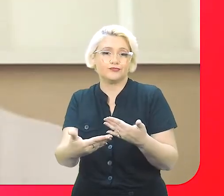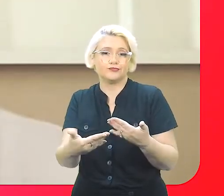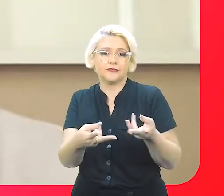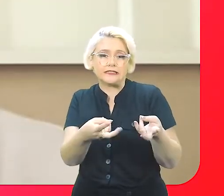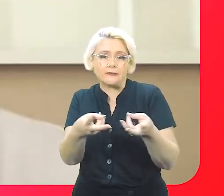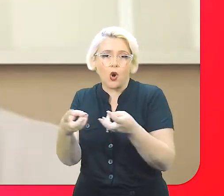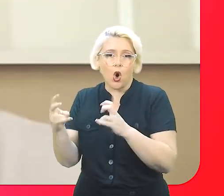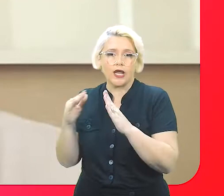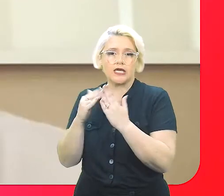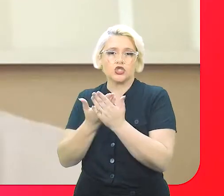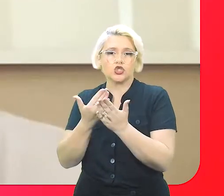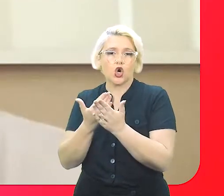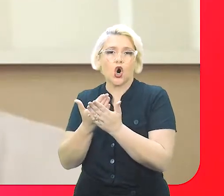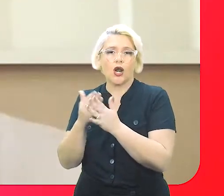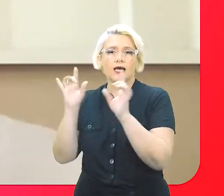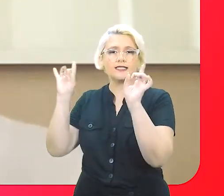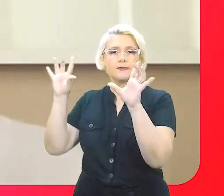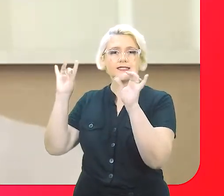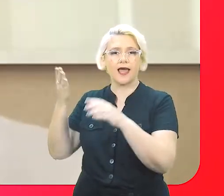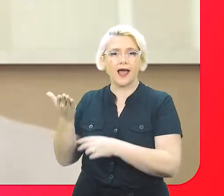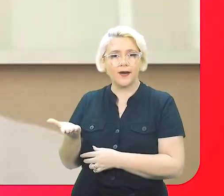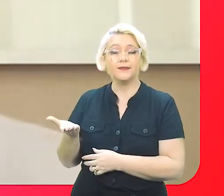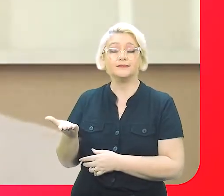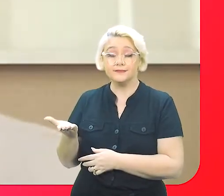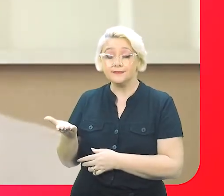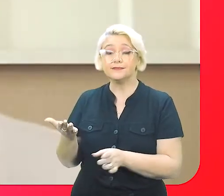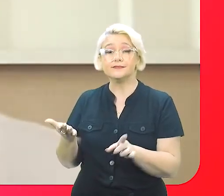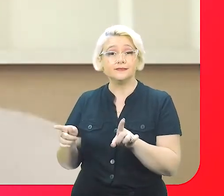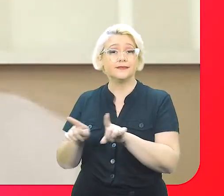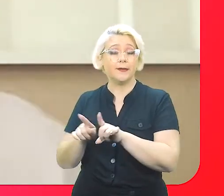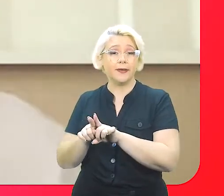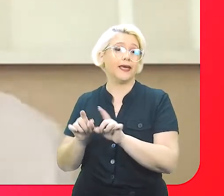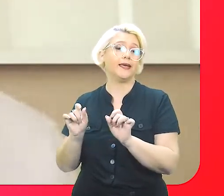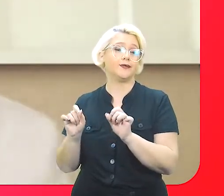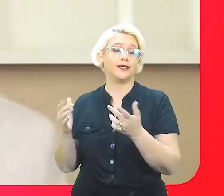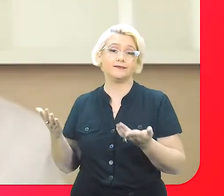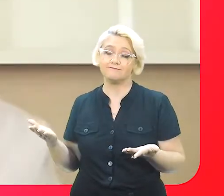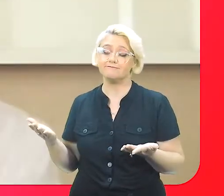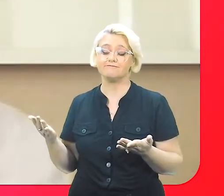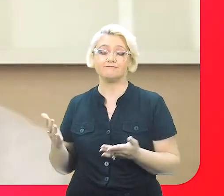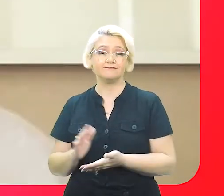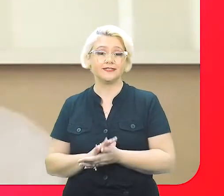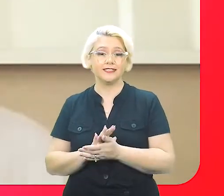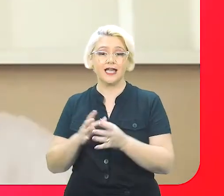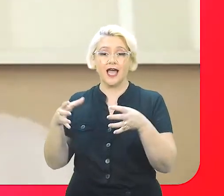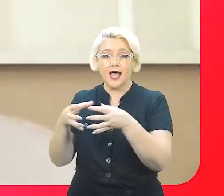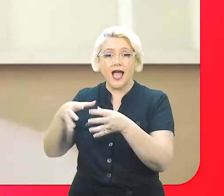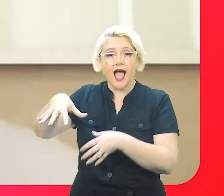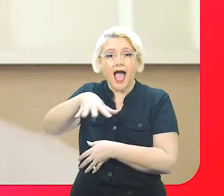das instituições especializadas e desse